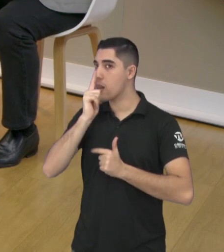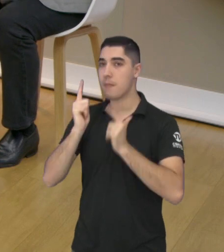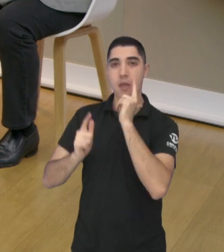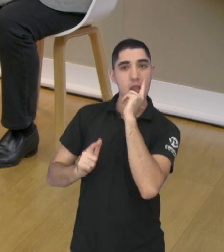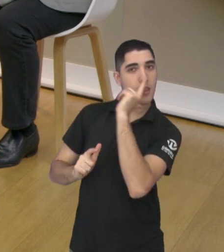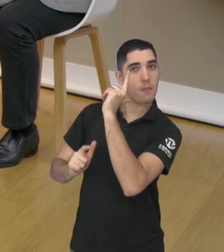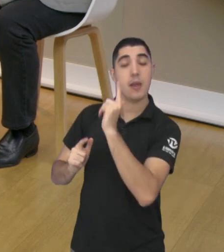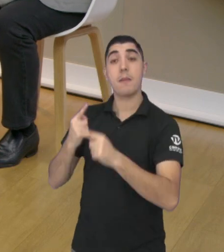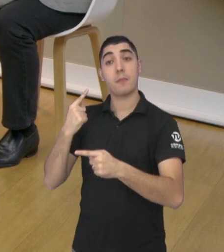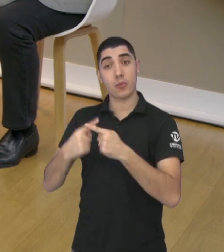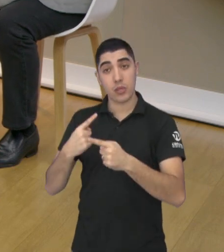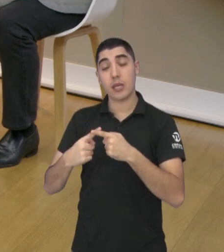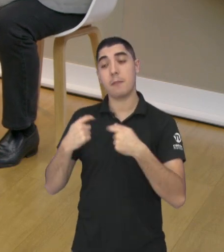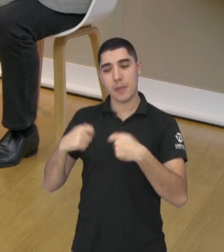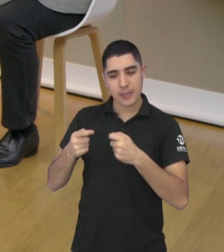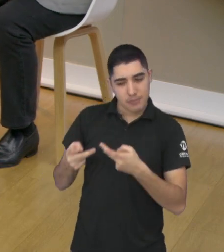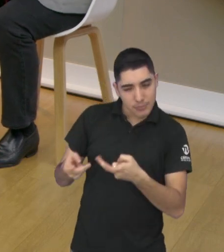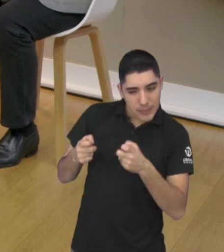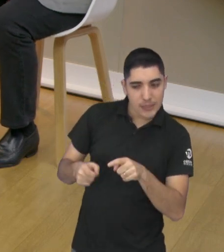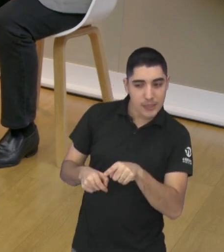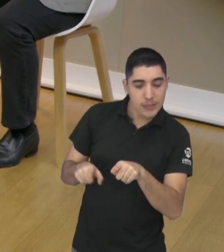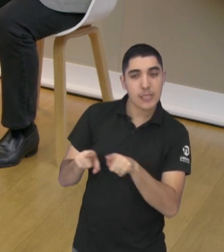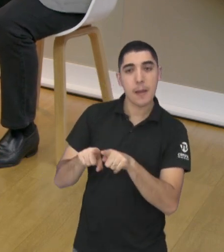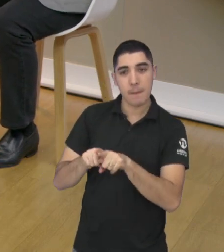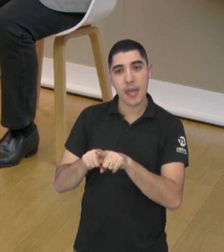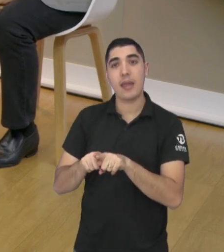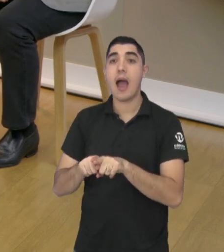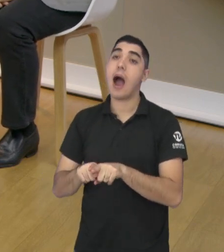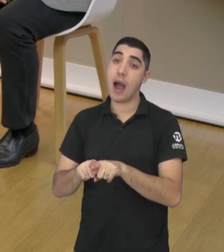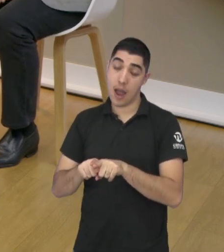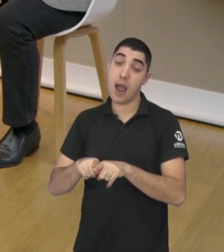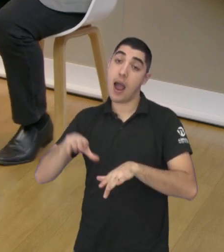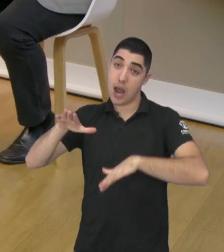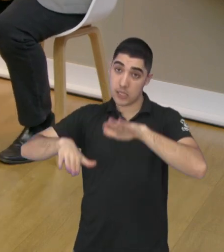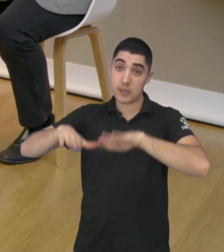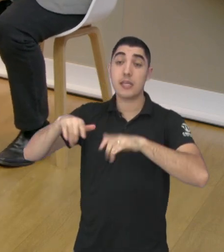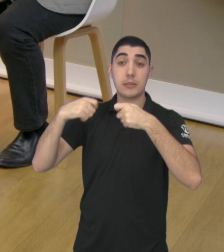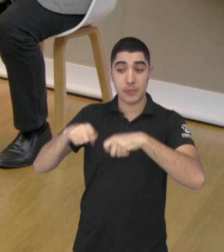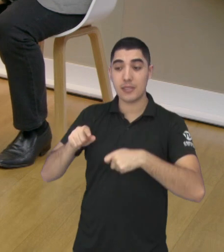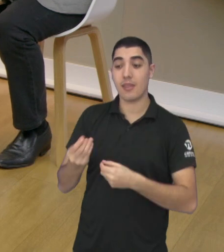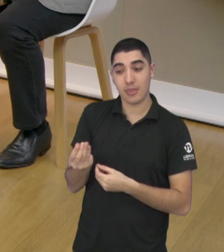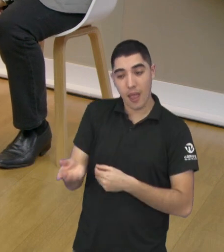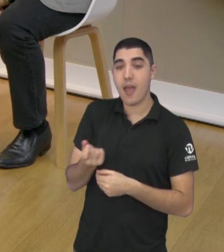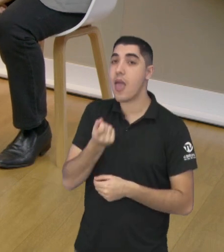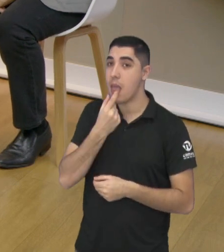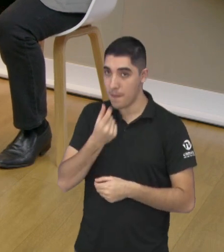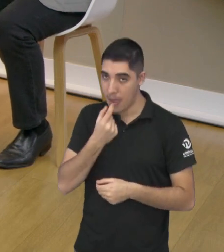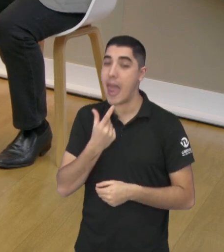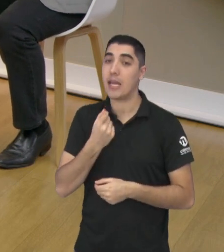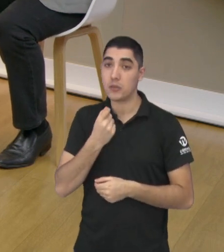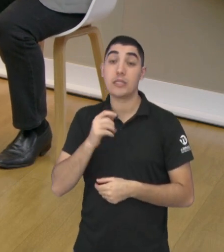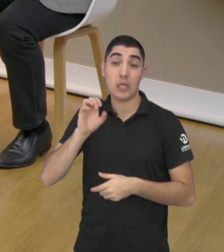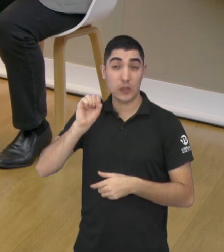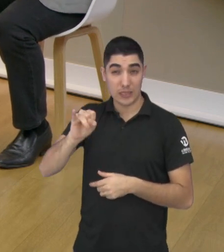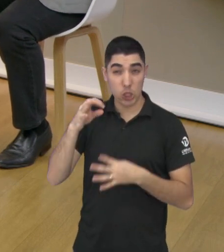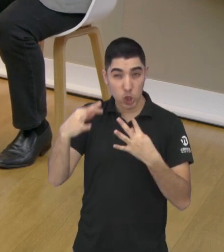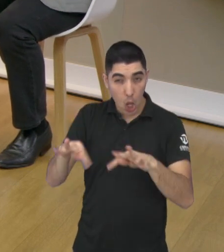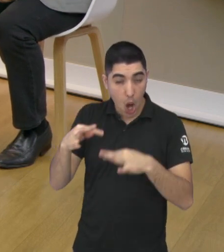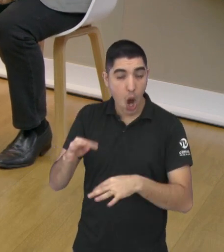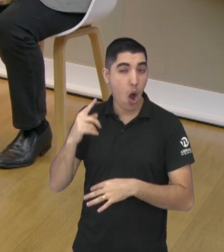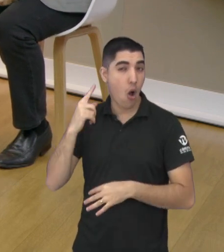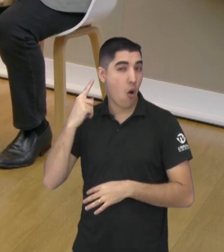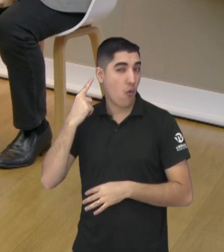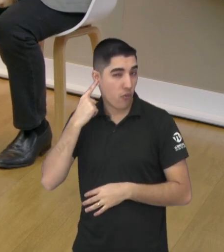nessa circunstância precisa tomar naturalmente, às vezes utilizar antibióticos para isso. Então, dor de ouvido é